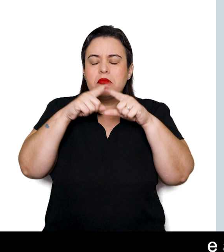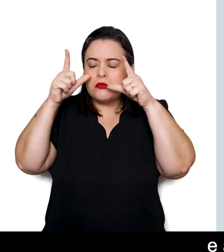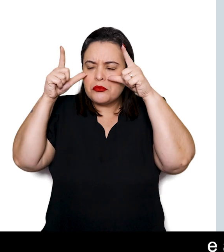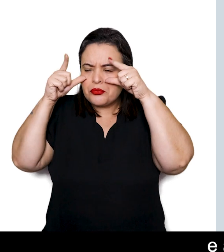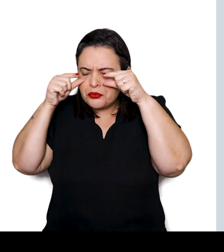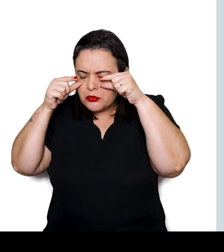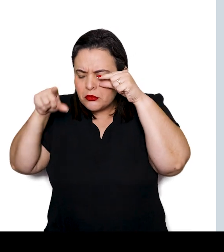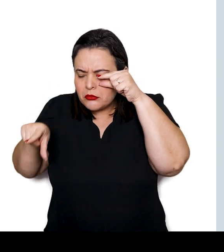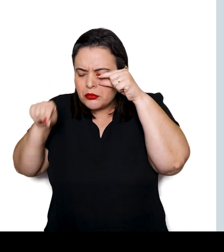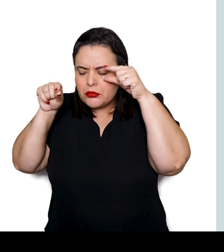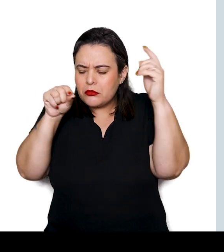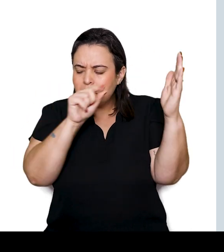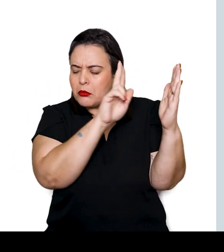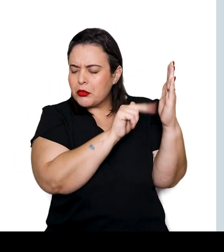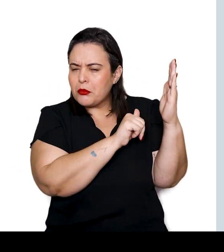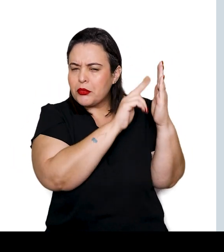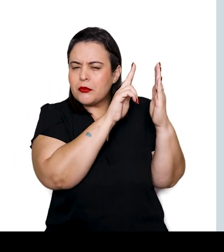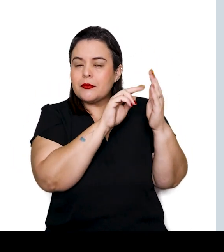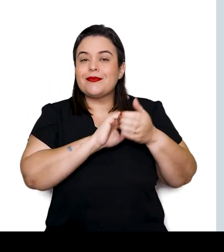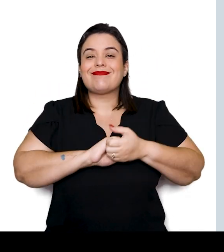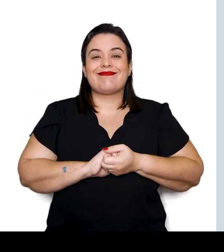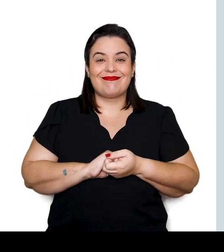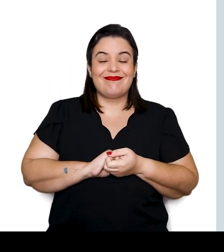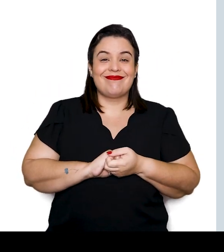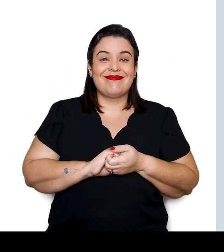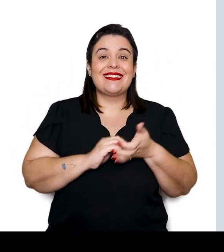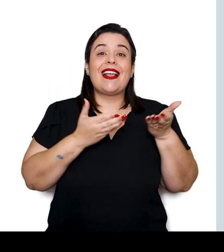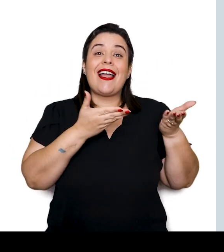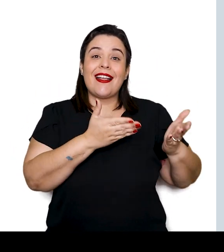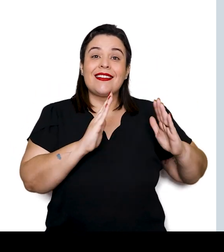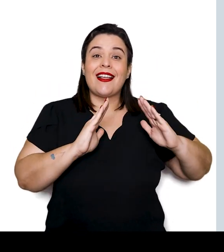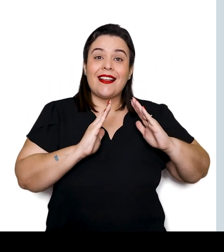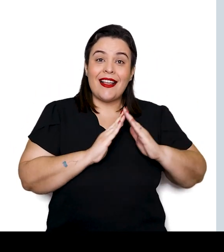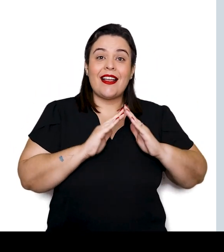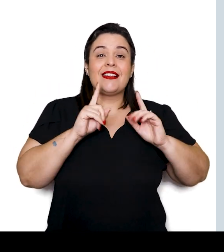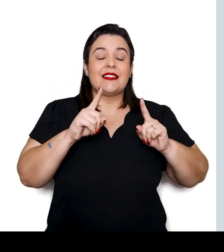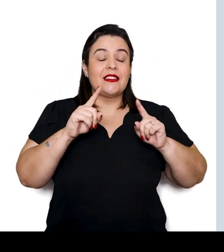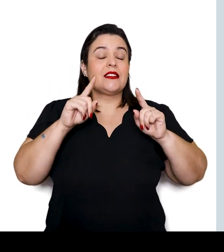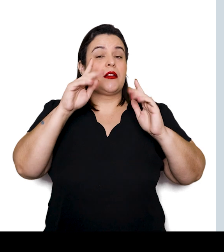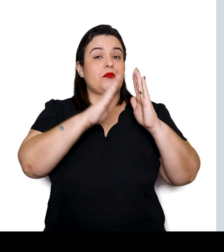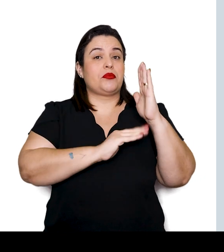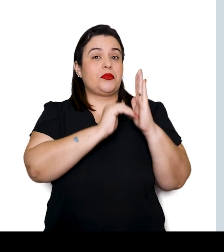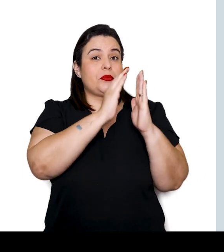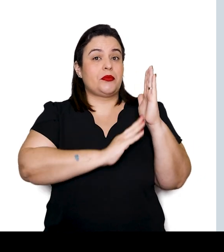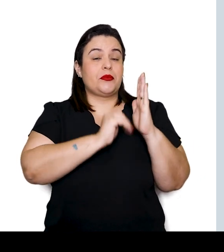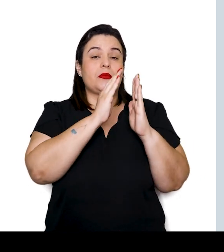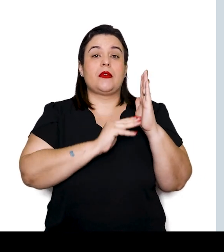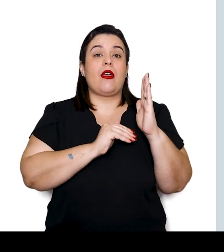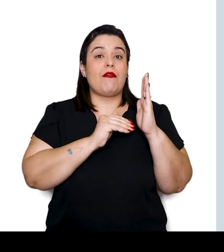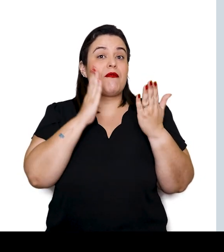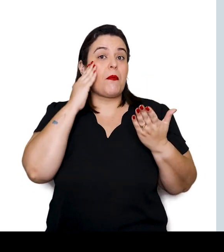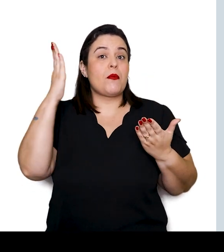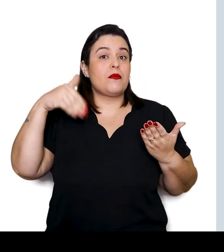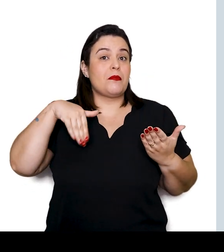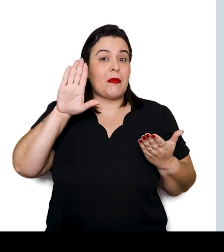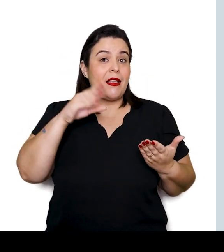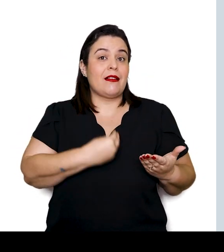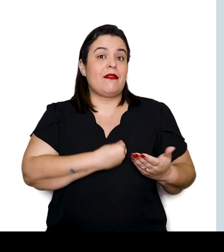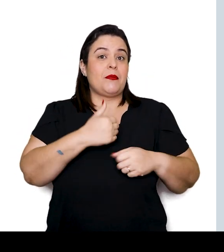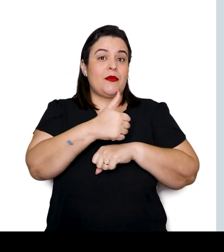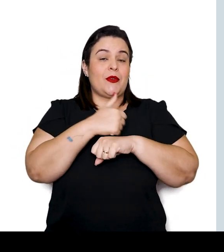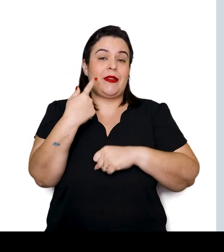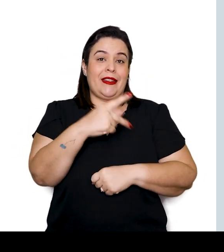da visão, foi em Giverny que Monet se dedicou às mais conhecidas obras de sua carreira, as enormes telas